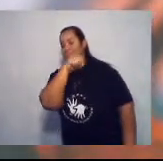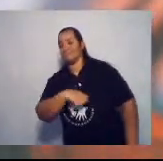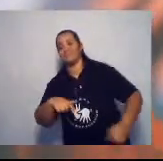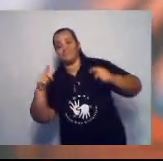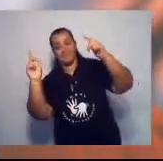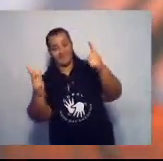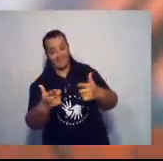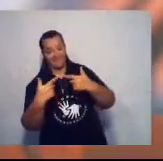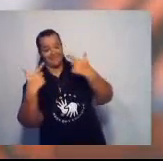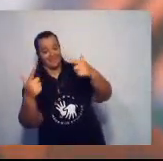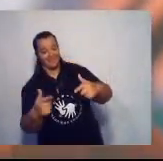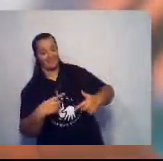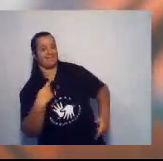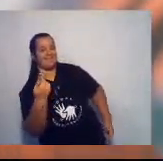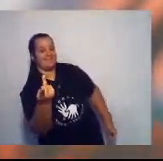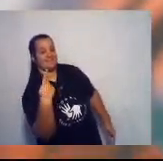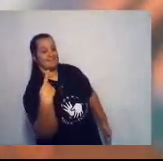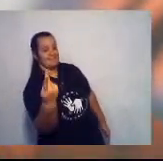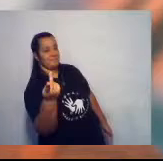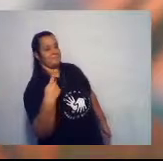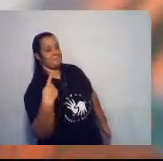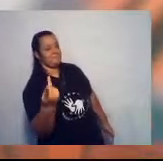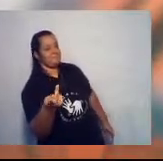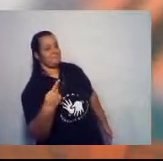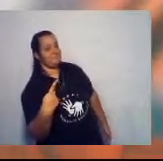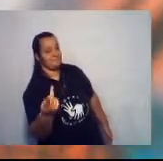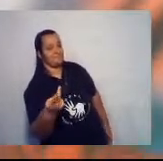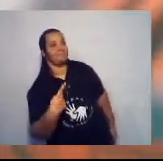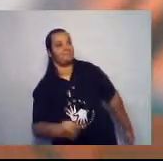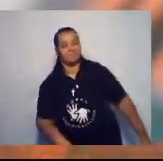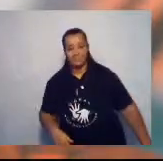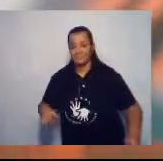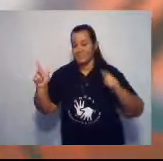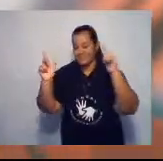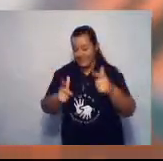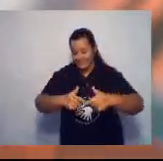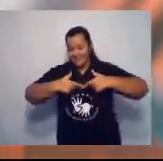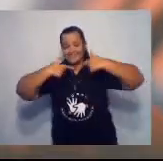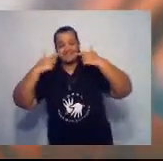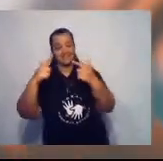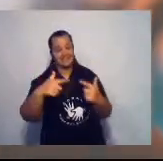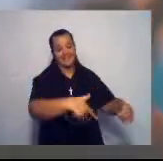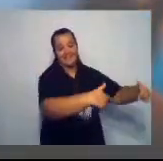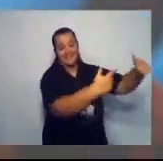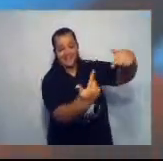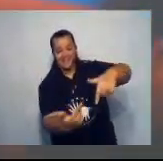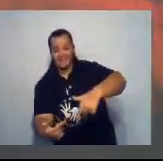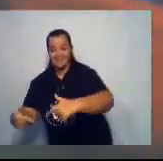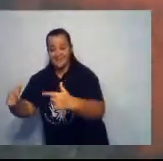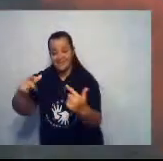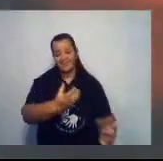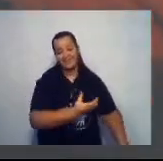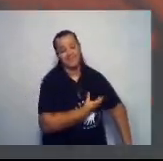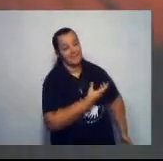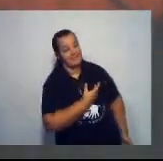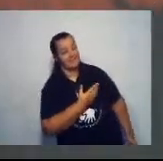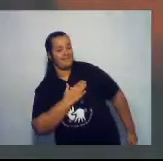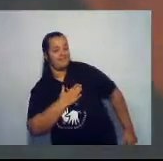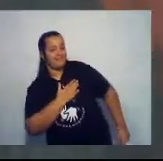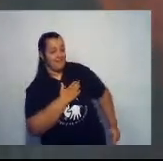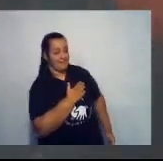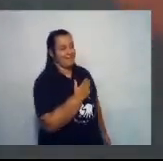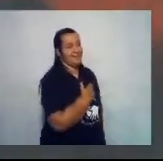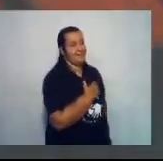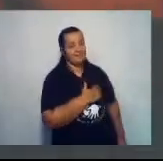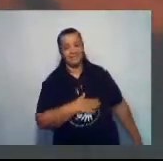bateu na nossa porta, que sorte a nossa. Tantos sorrisos por aí, você querendo